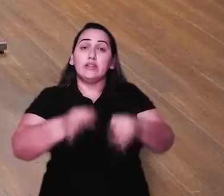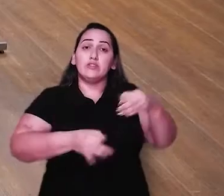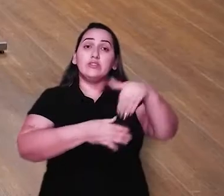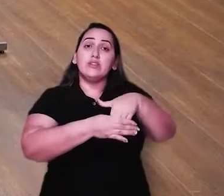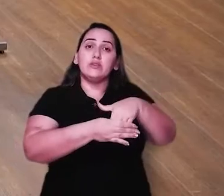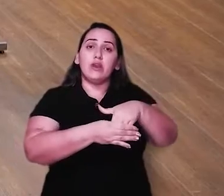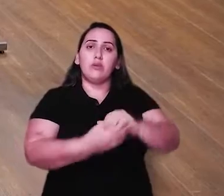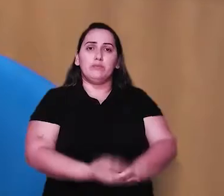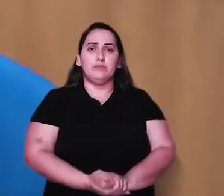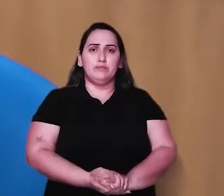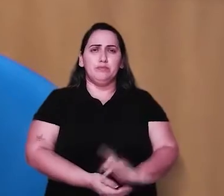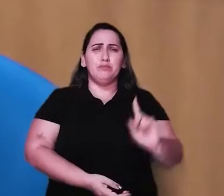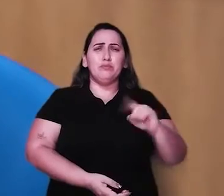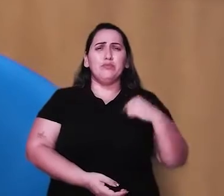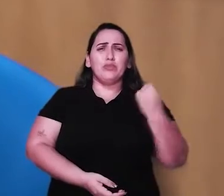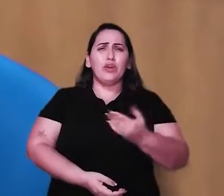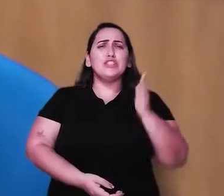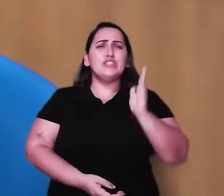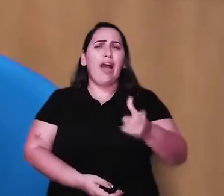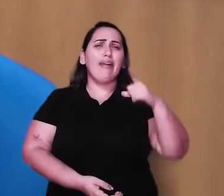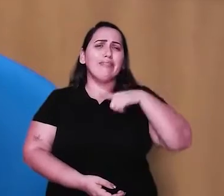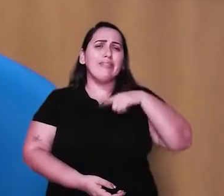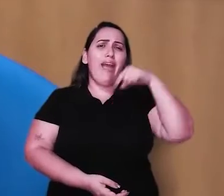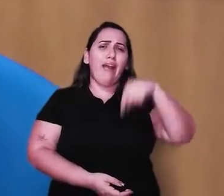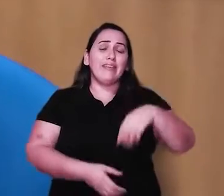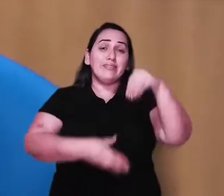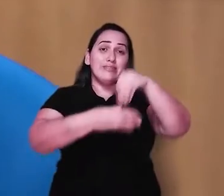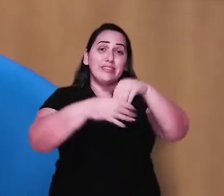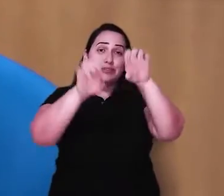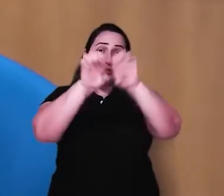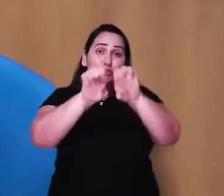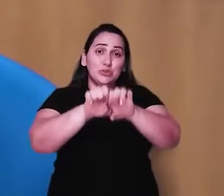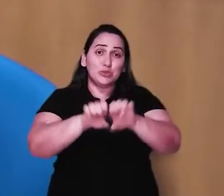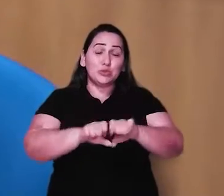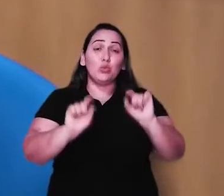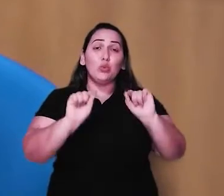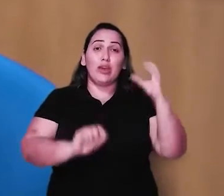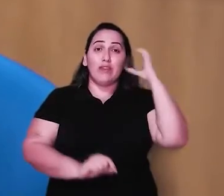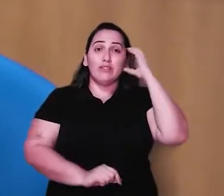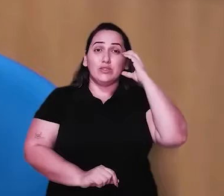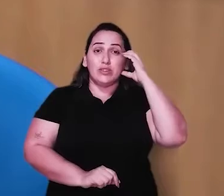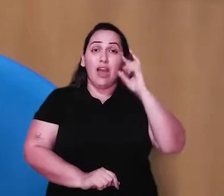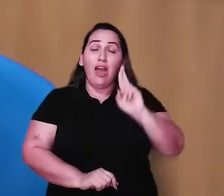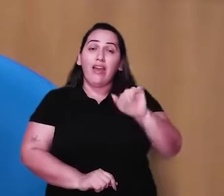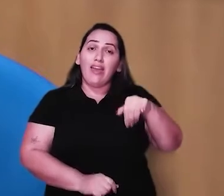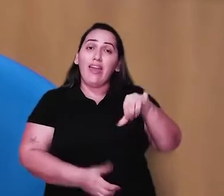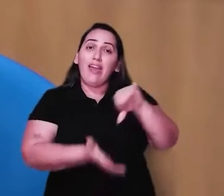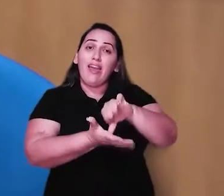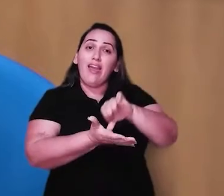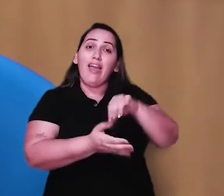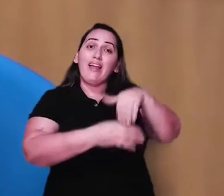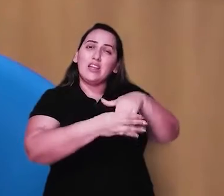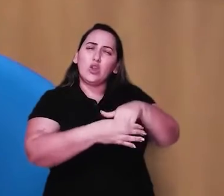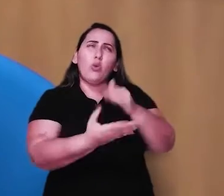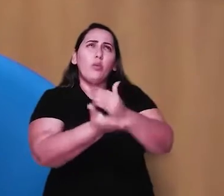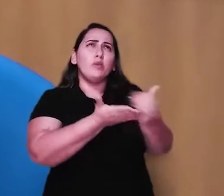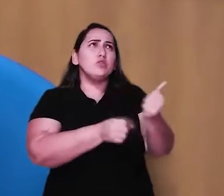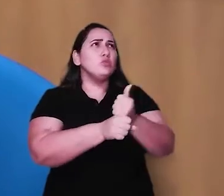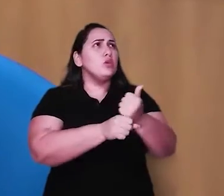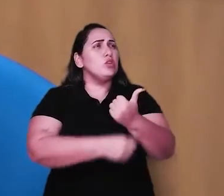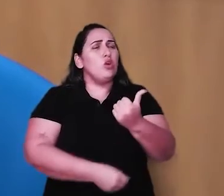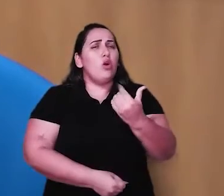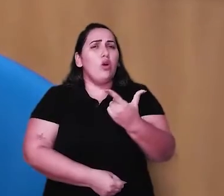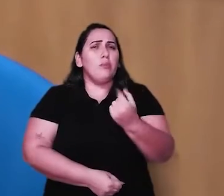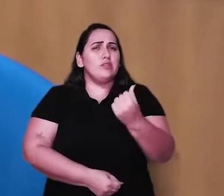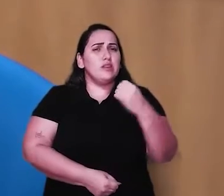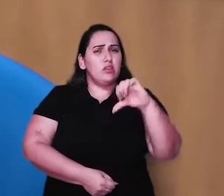Justiça Eleitoral? Nós já tínhamos aqui dentro da estrutura do tribunal a Ouvidoria Regional Eleitoral e desde 2019 eu